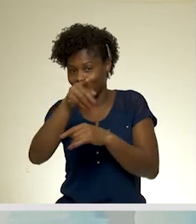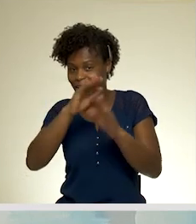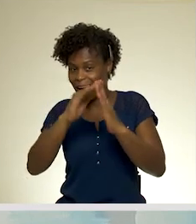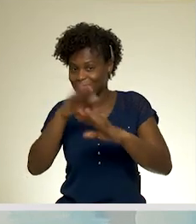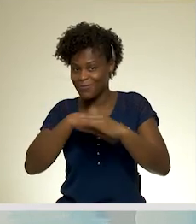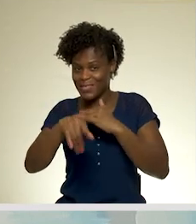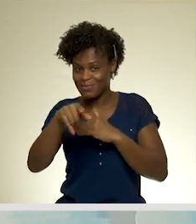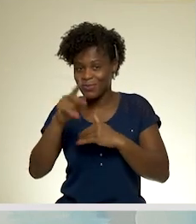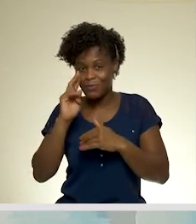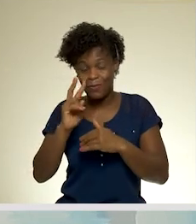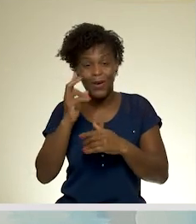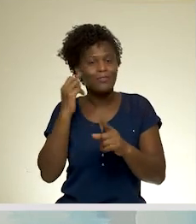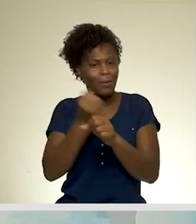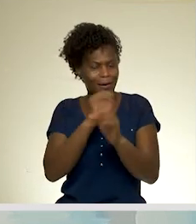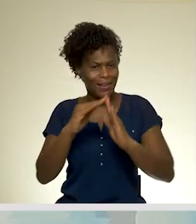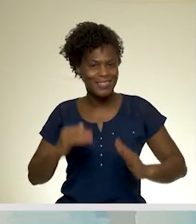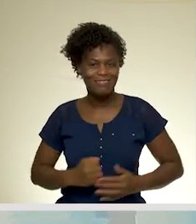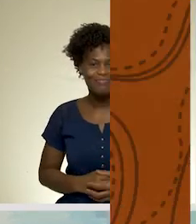em casa. Servirá como desafio.